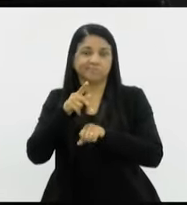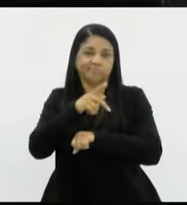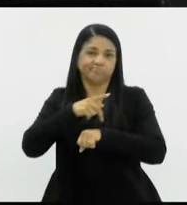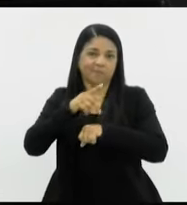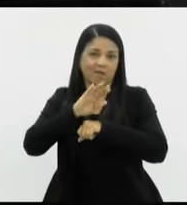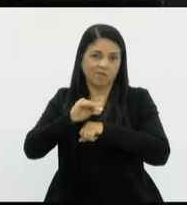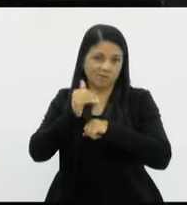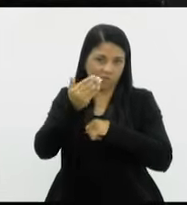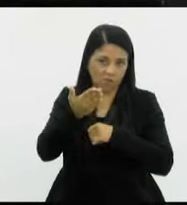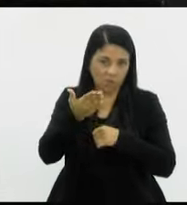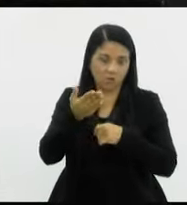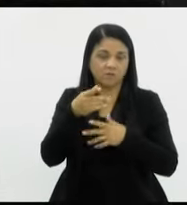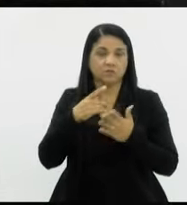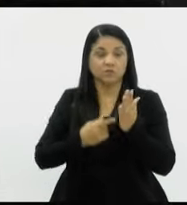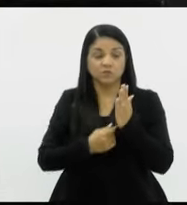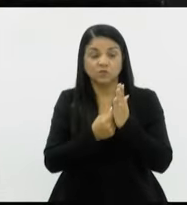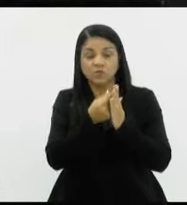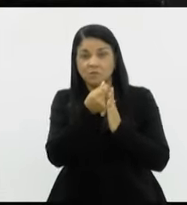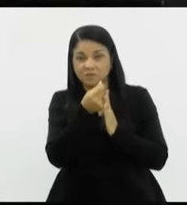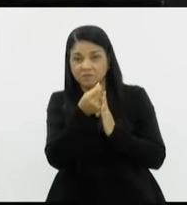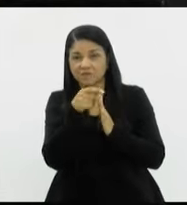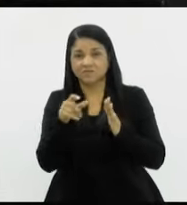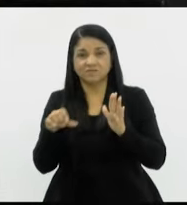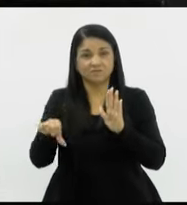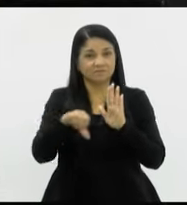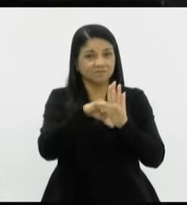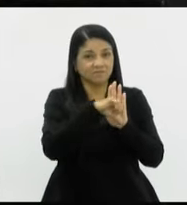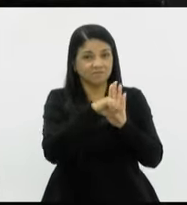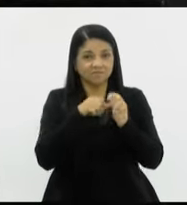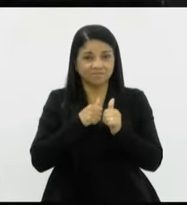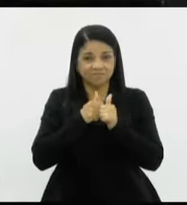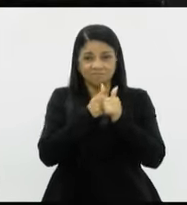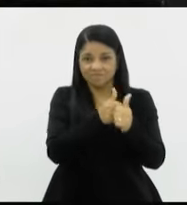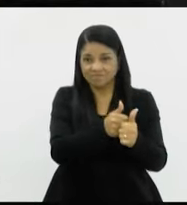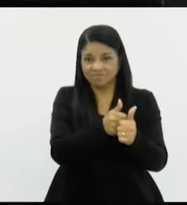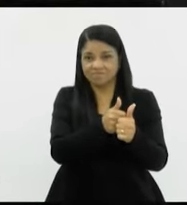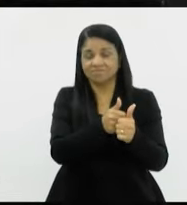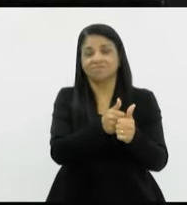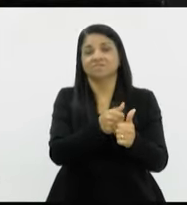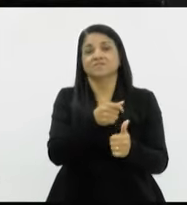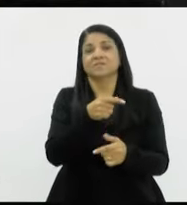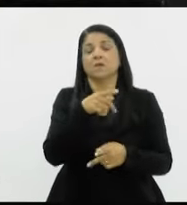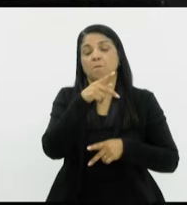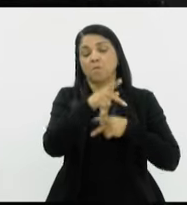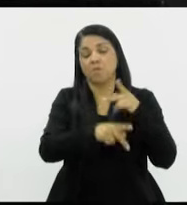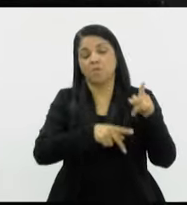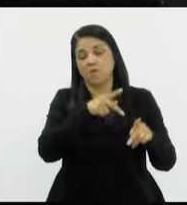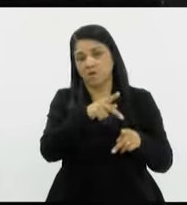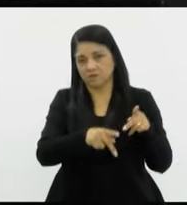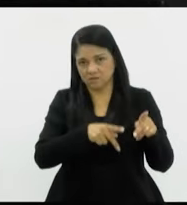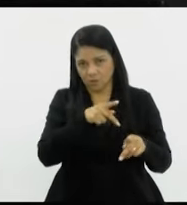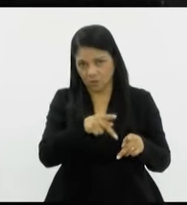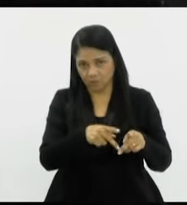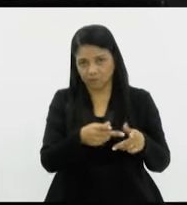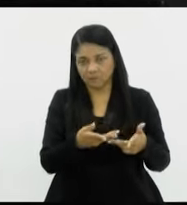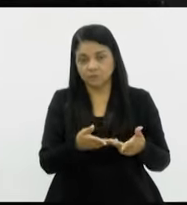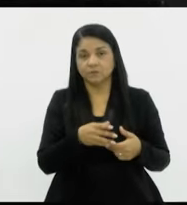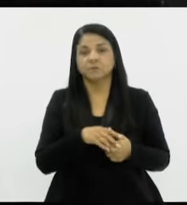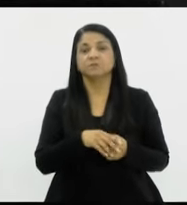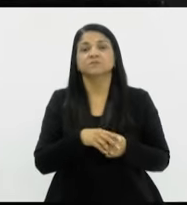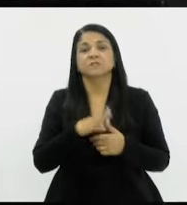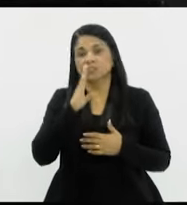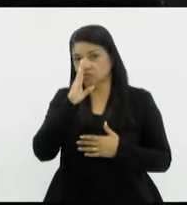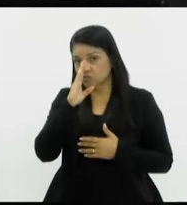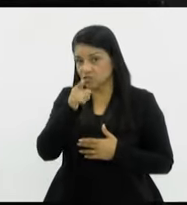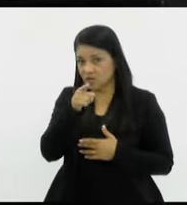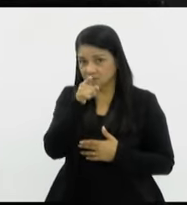um orçamento que criminaliza e persegue um perfil direcionado da população. E aí eu quero me dirigir